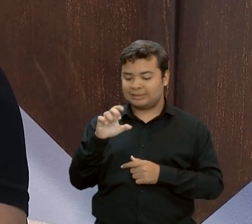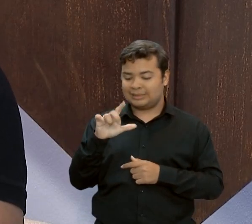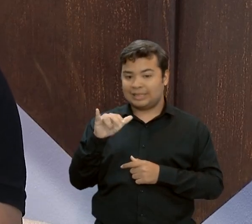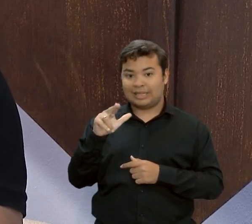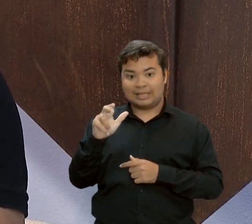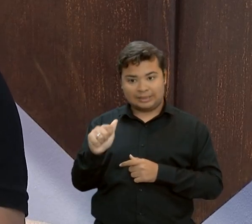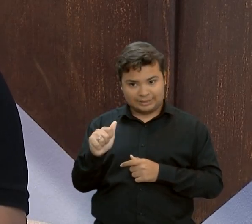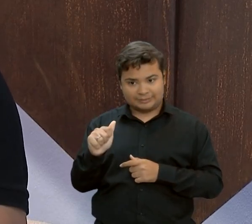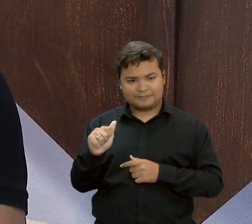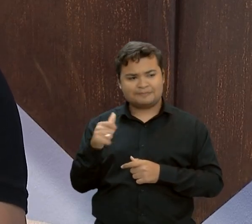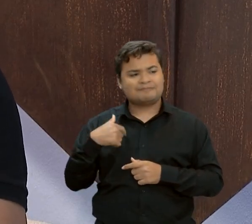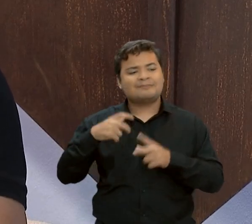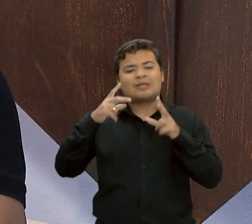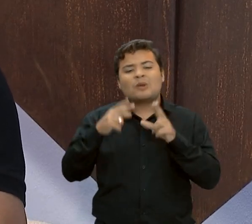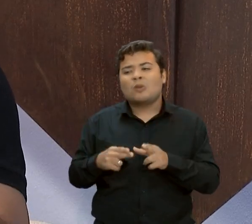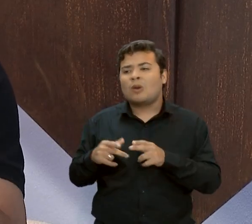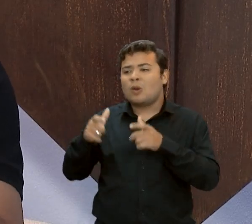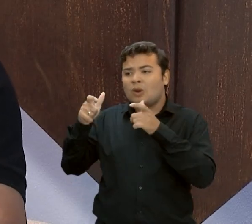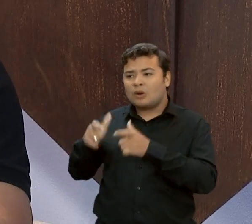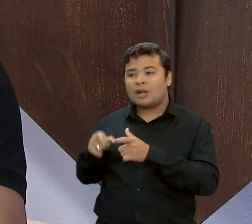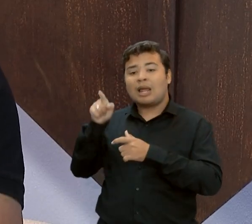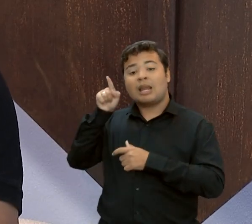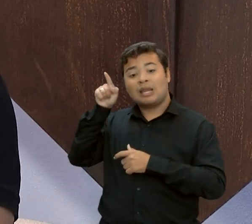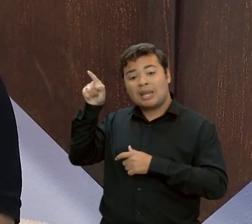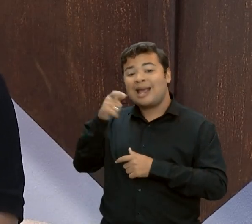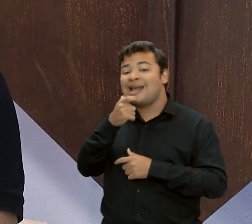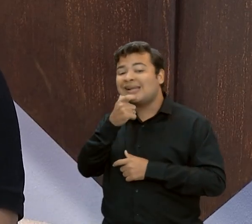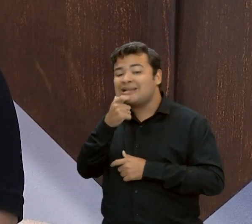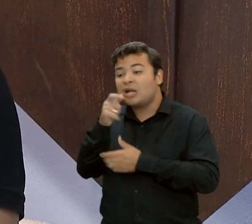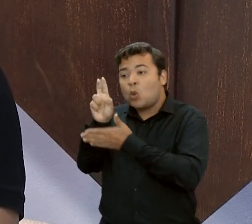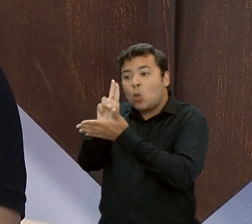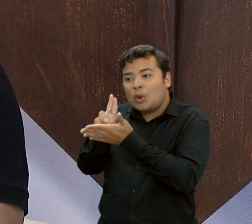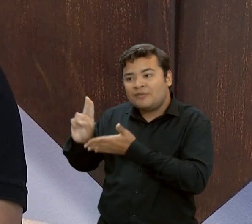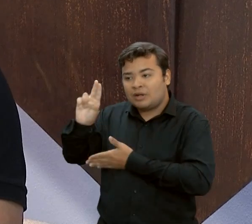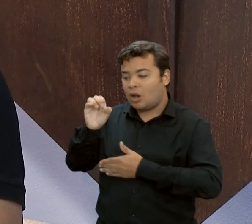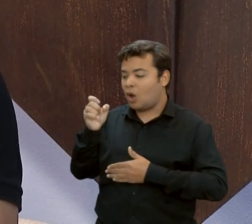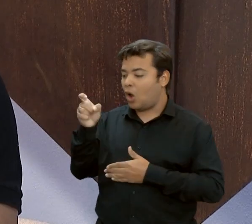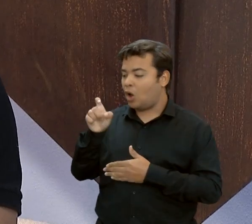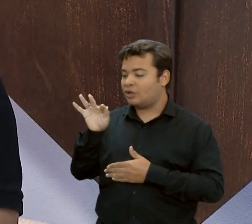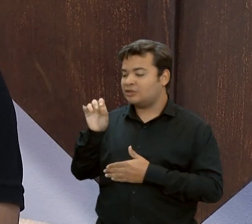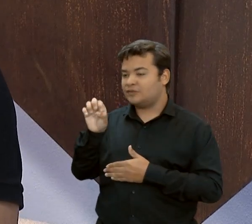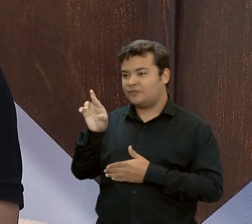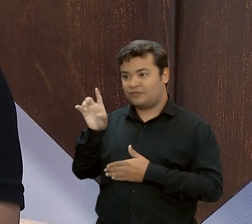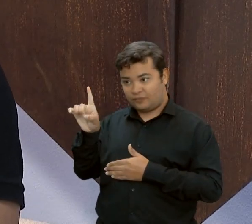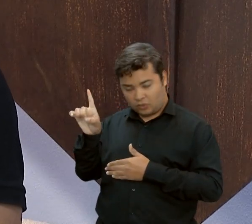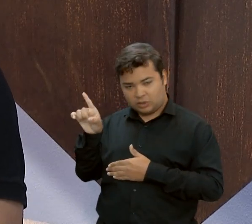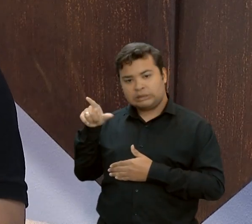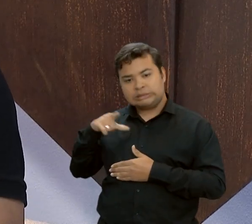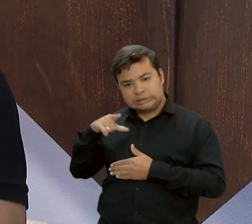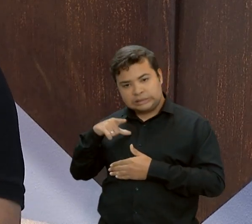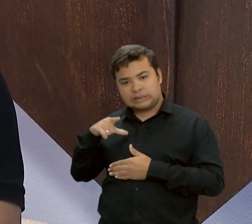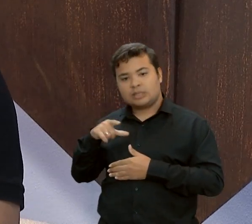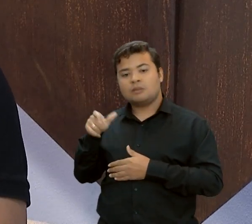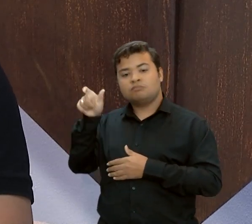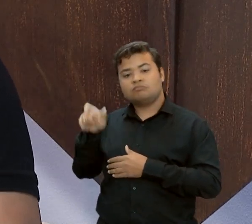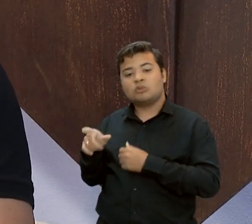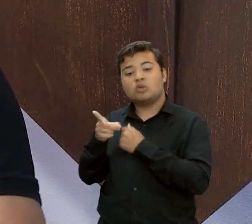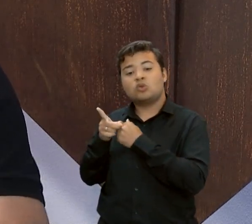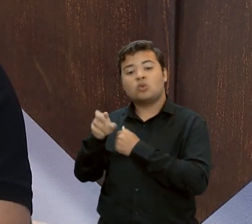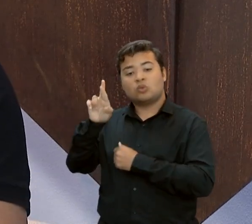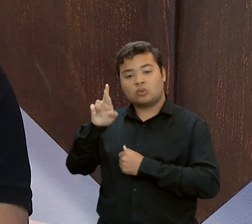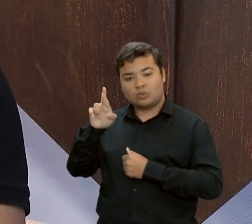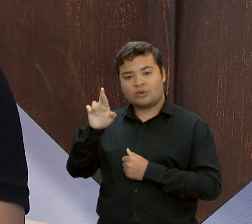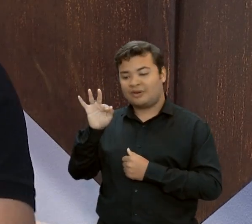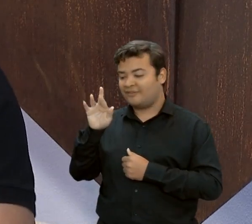lá nos laboratórios da Universidade de Oxford, na Inglaterra, e ver o Alexander Fleming, né, o Dr. Alexander Fleming, no